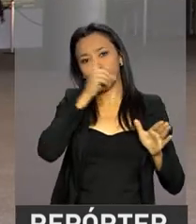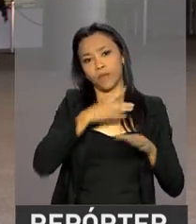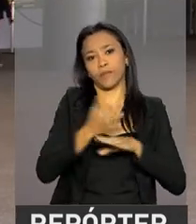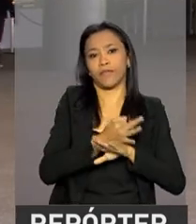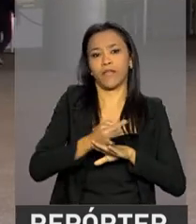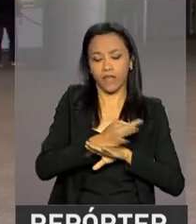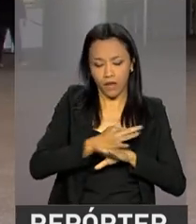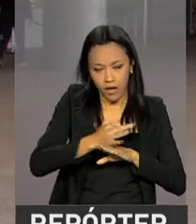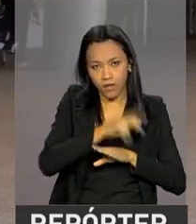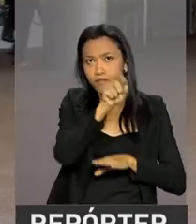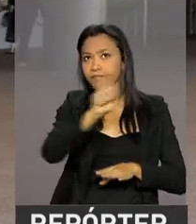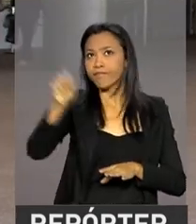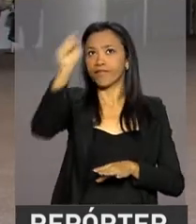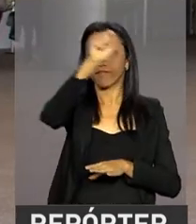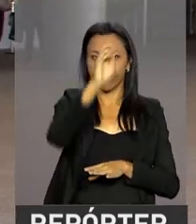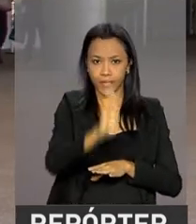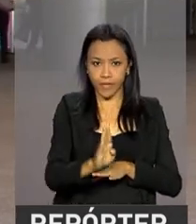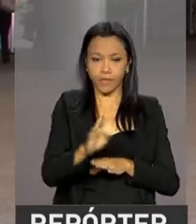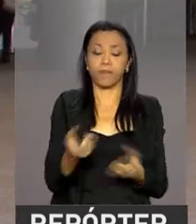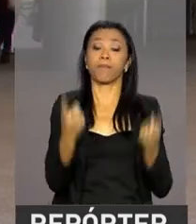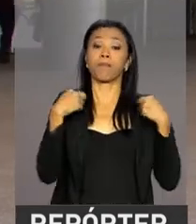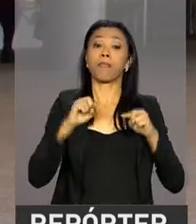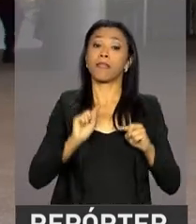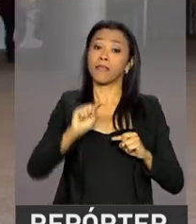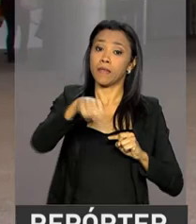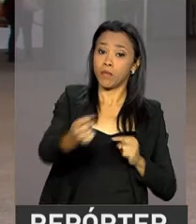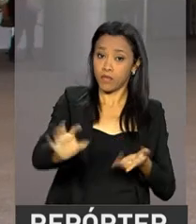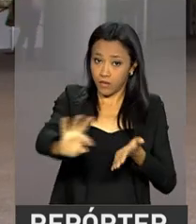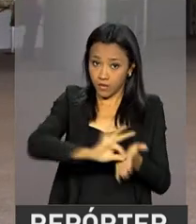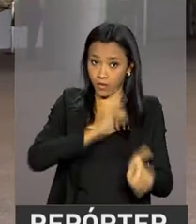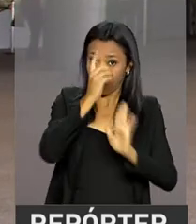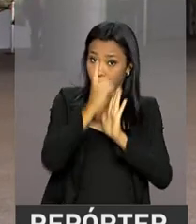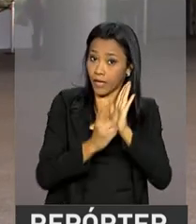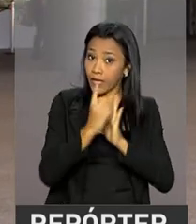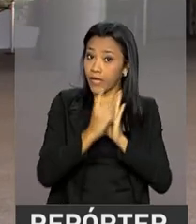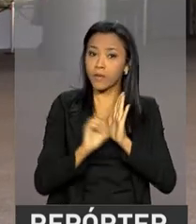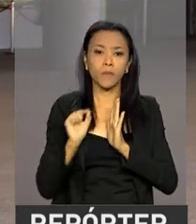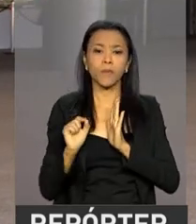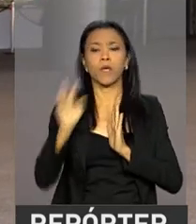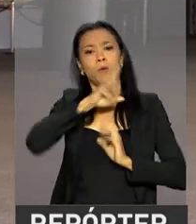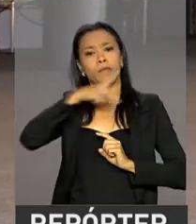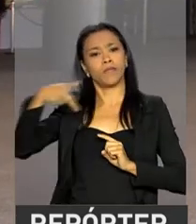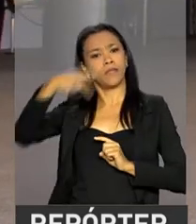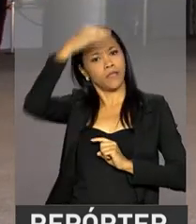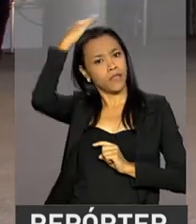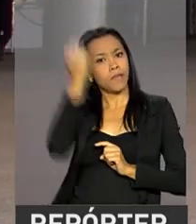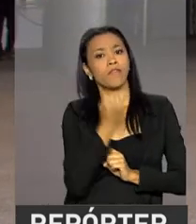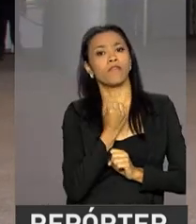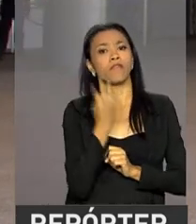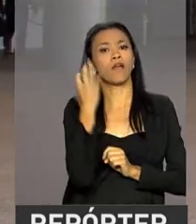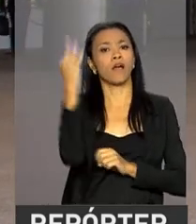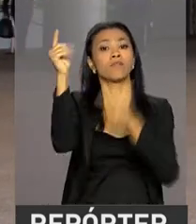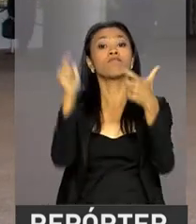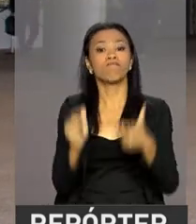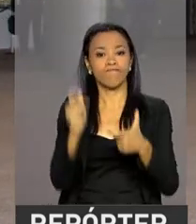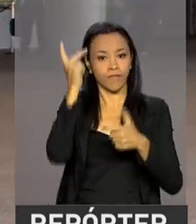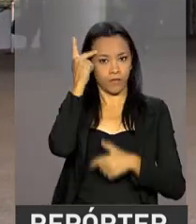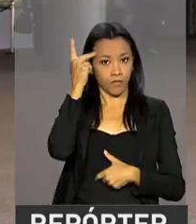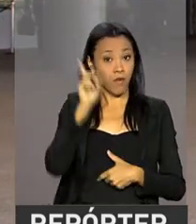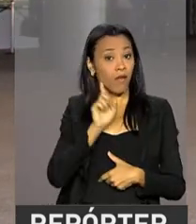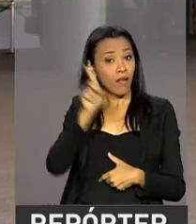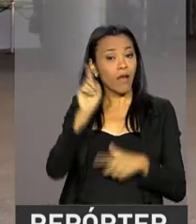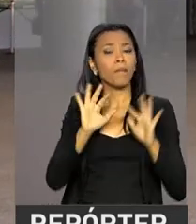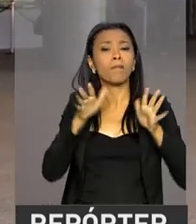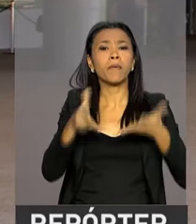feriados em todo o país. Logo após a assinatura desse decreto, o presidente Michel Temer viaja a São Paulo, onde participa